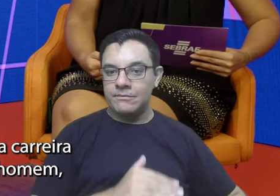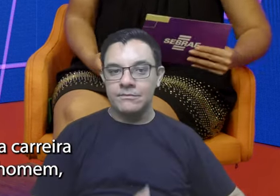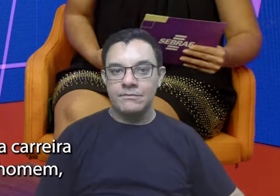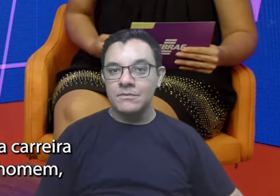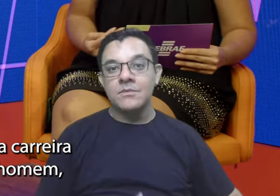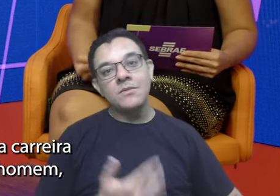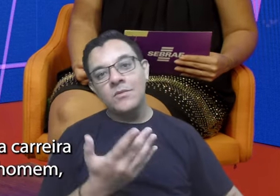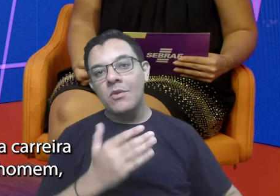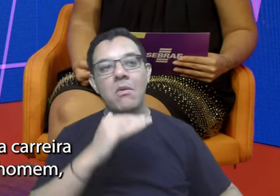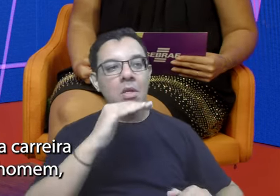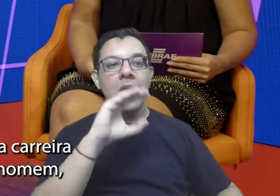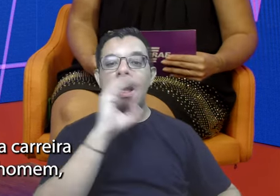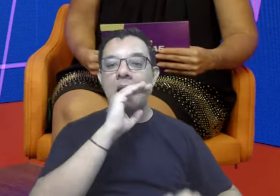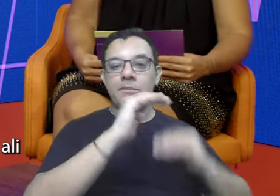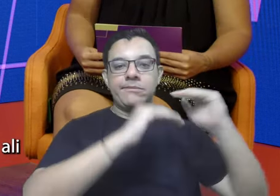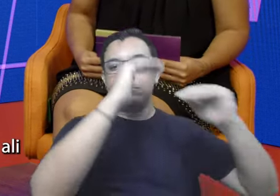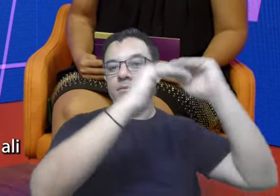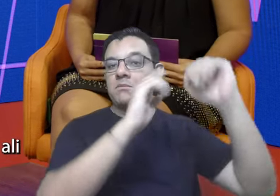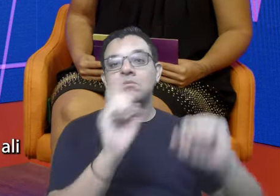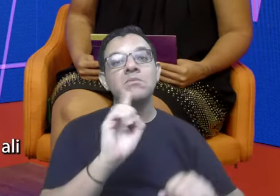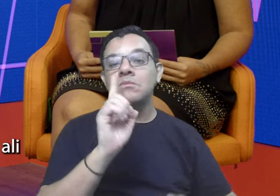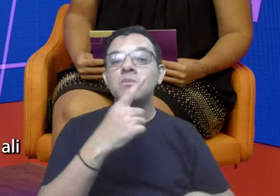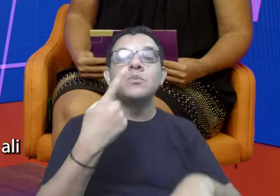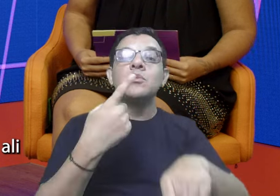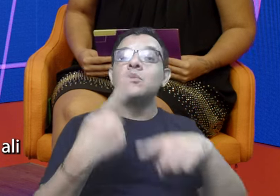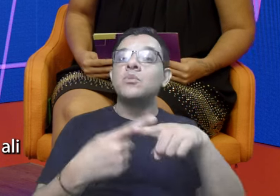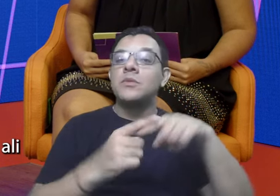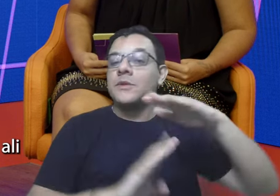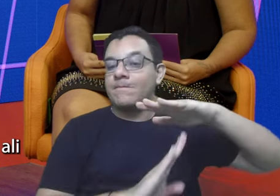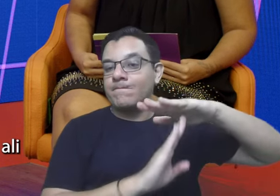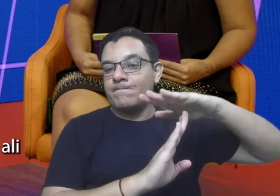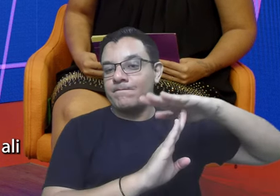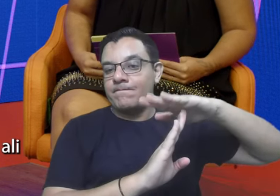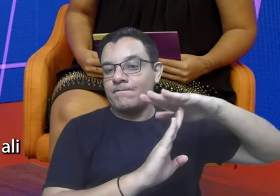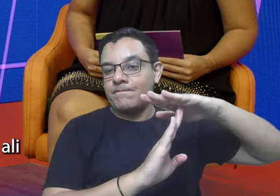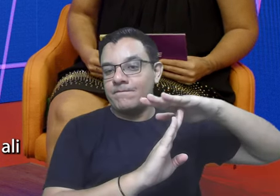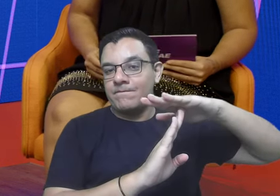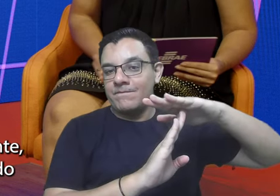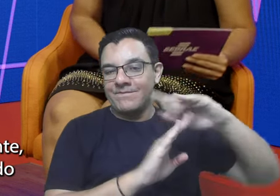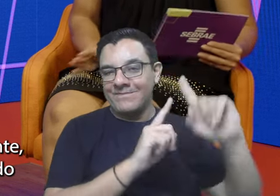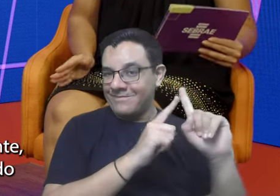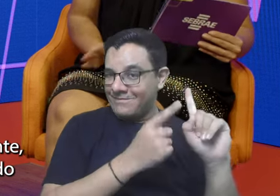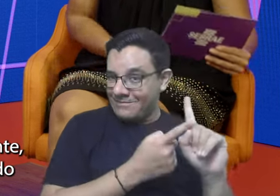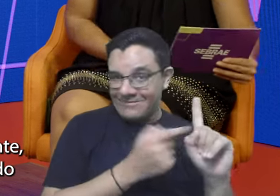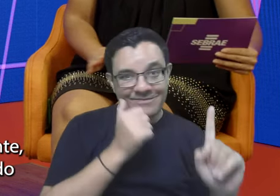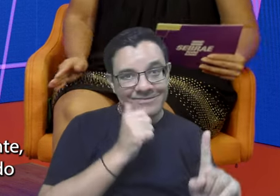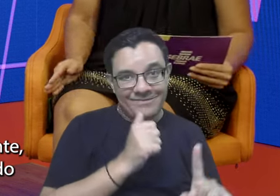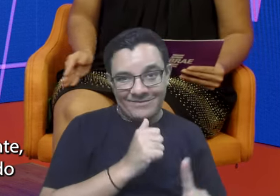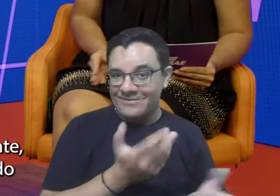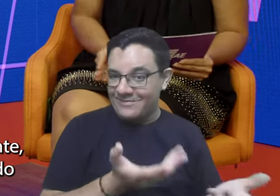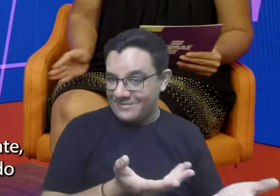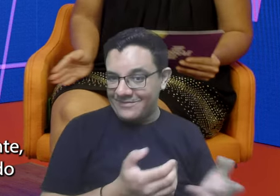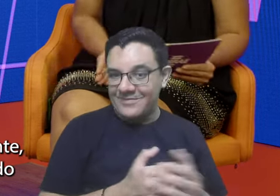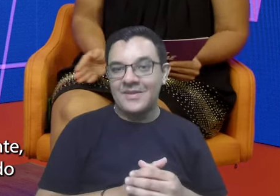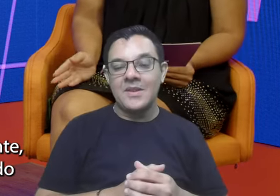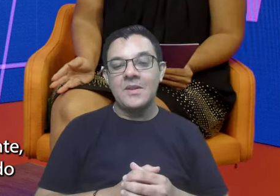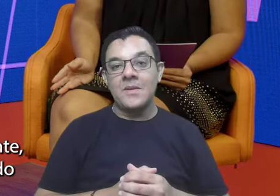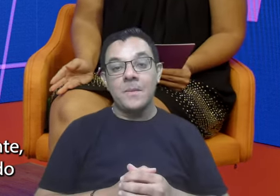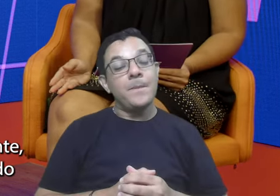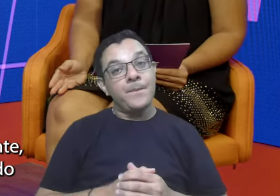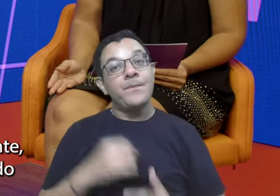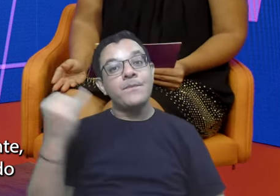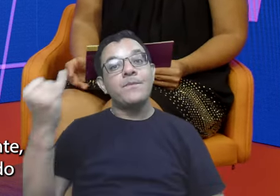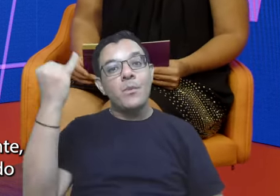a mesma velocidade que o homem porque ela tirou um tempo ali pra maternidade né então isso é muito importante que fosse mais